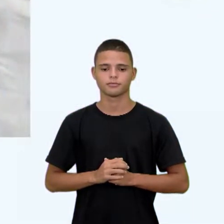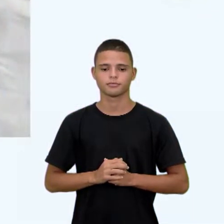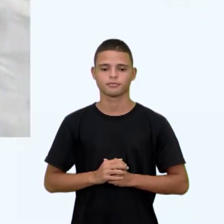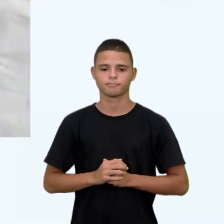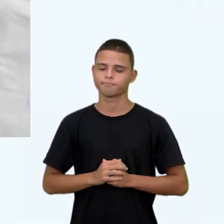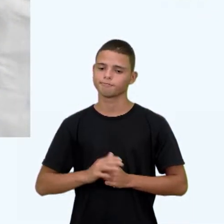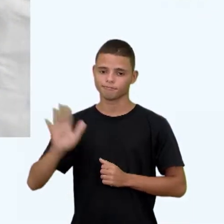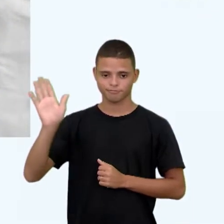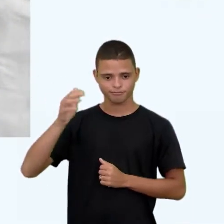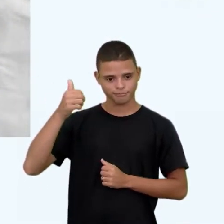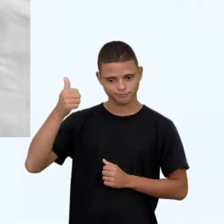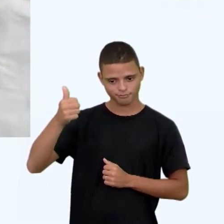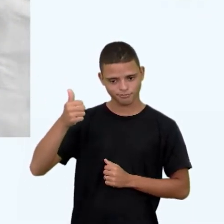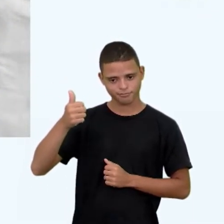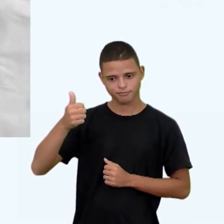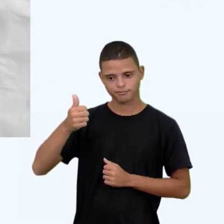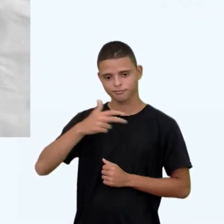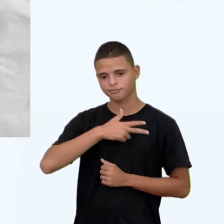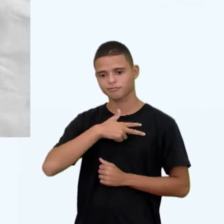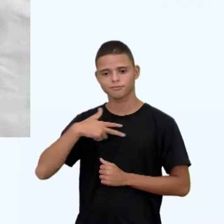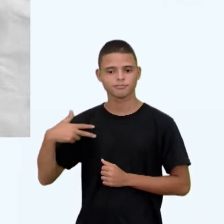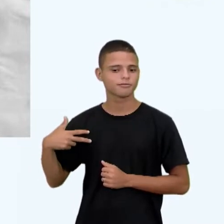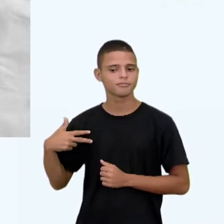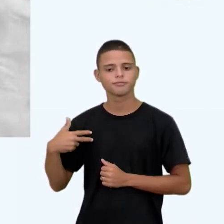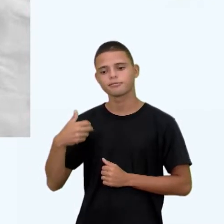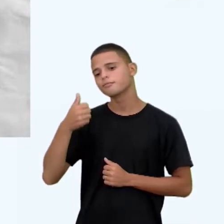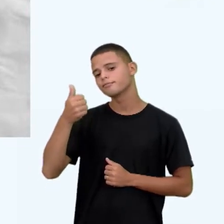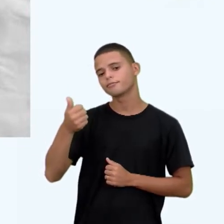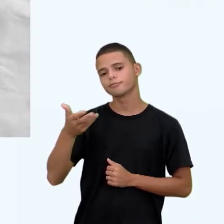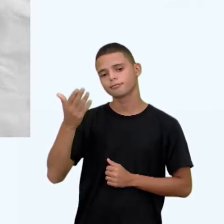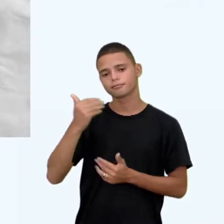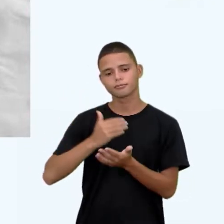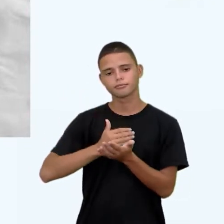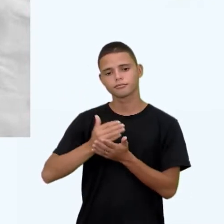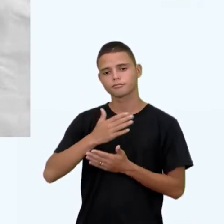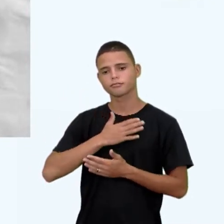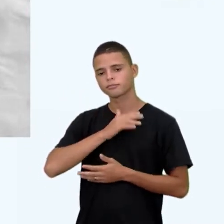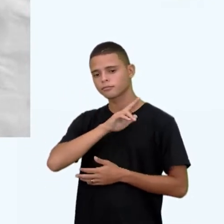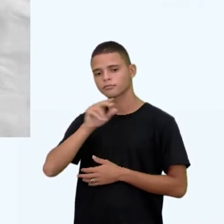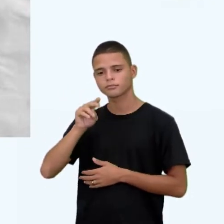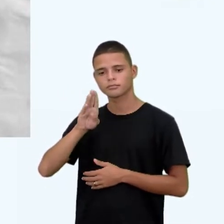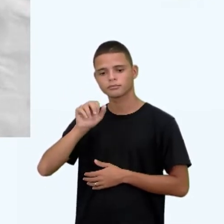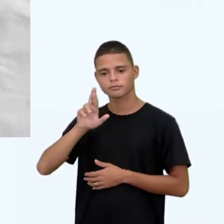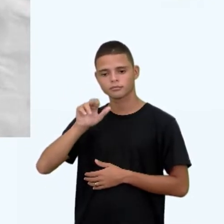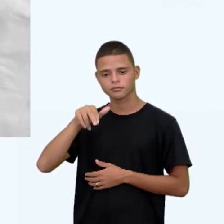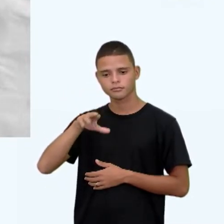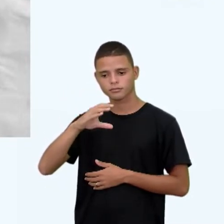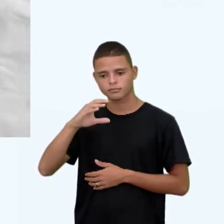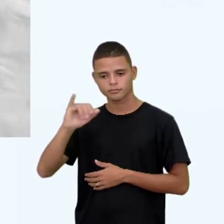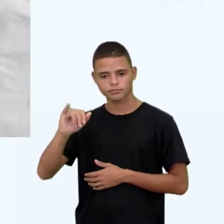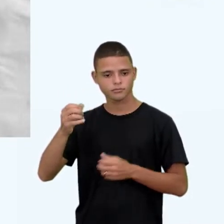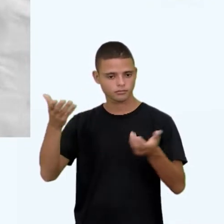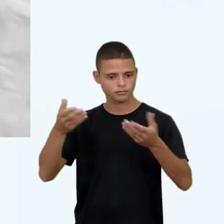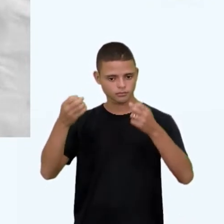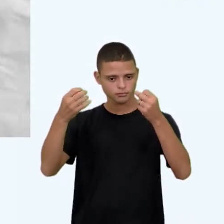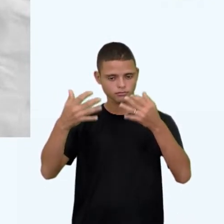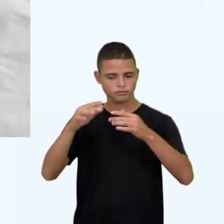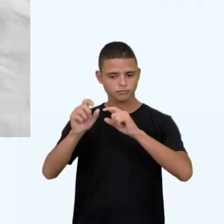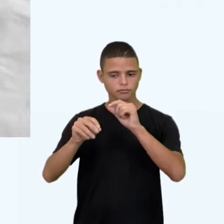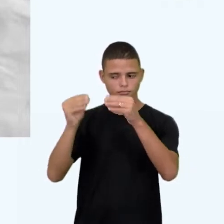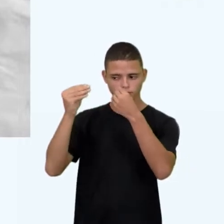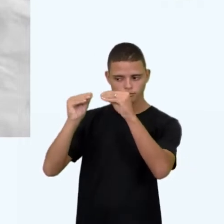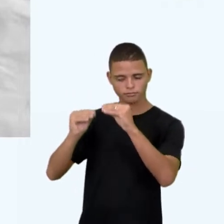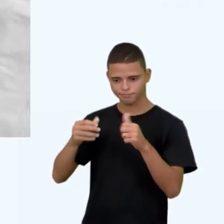E aí, galera? Beleza? Então, para começar, eu me chamo Bruce. E hoje eu vou tentar explicar para vocês o que é design.